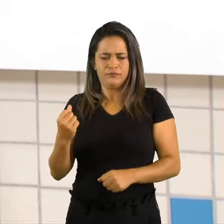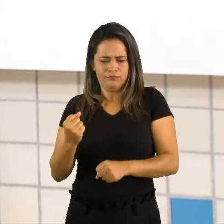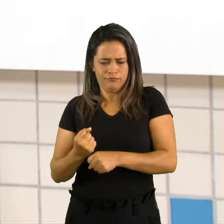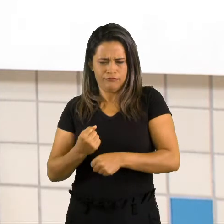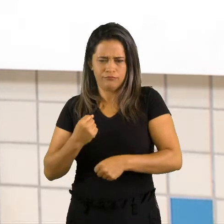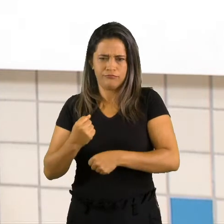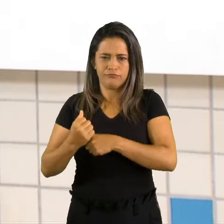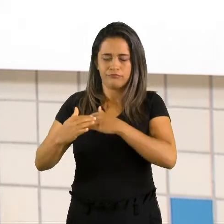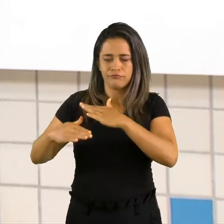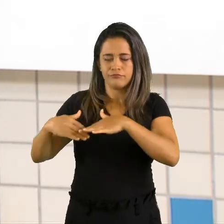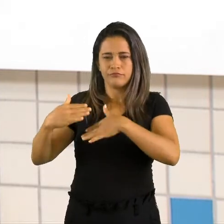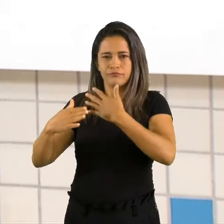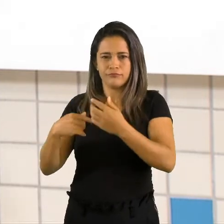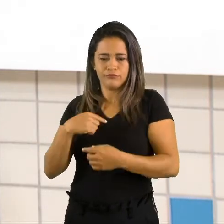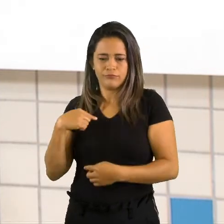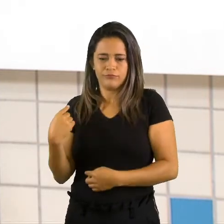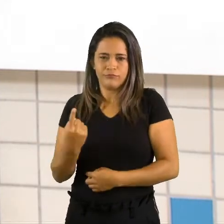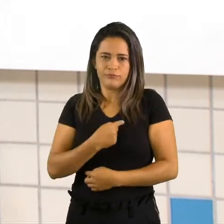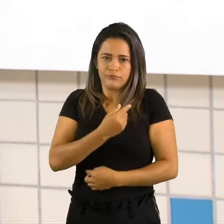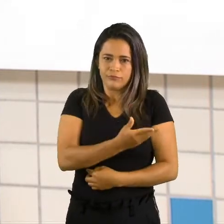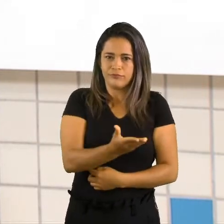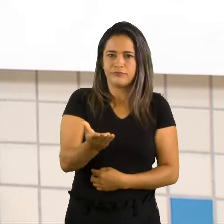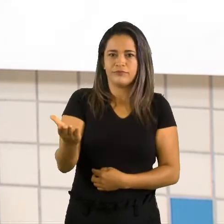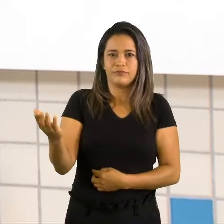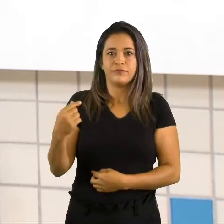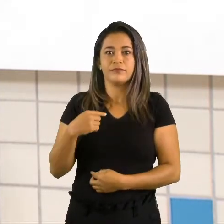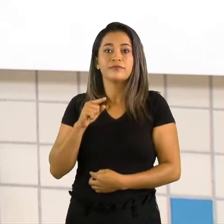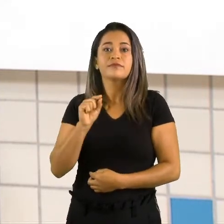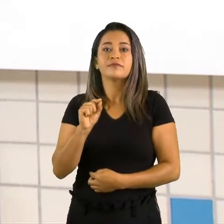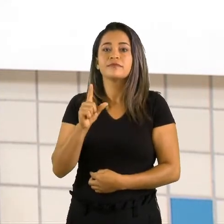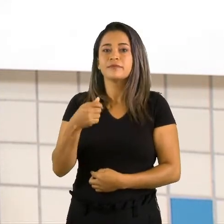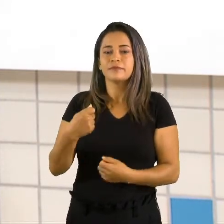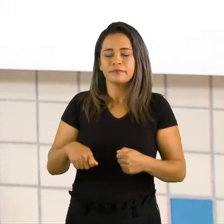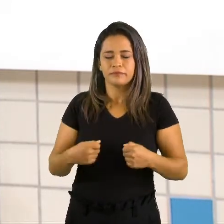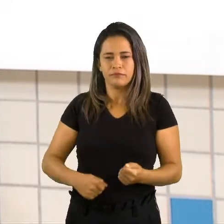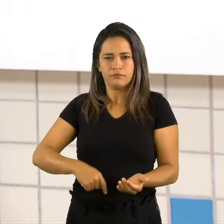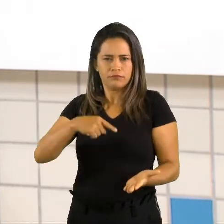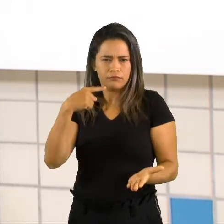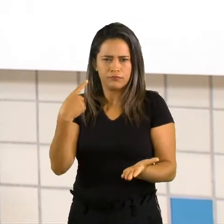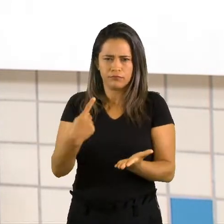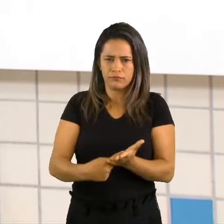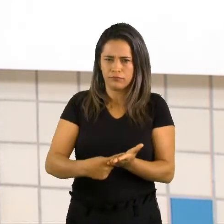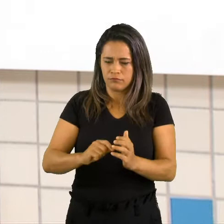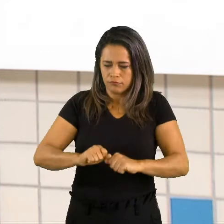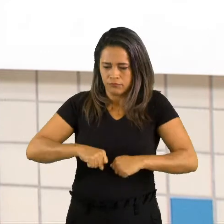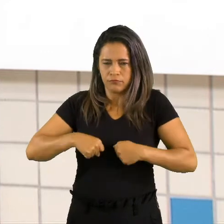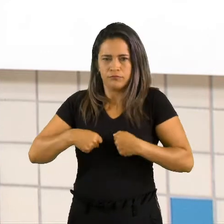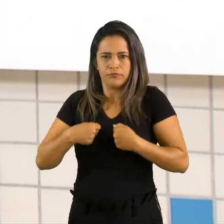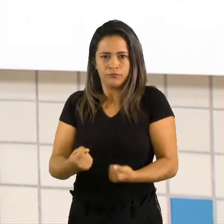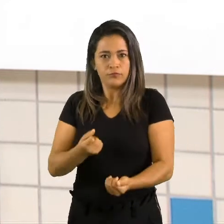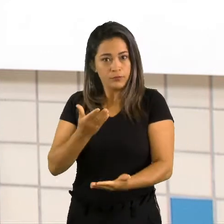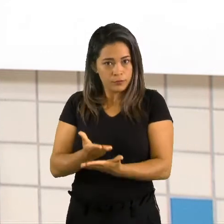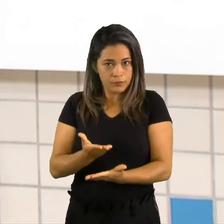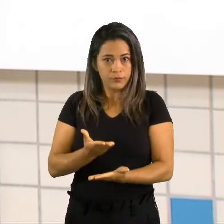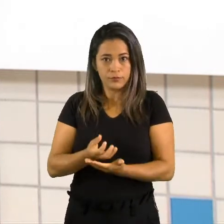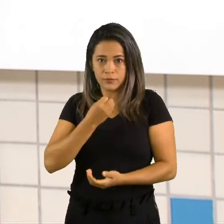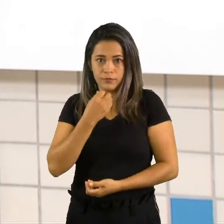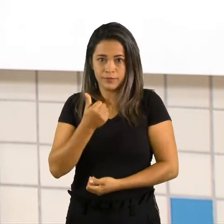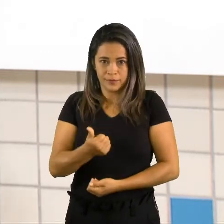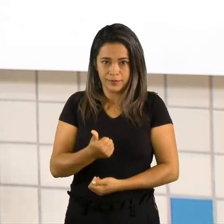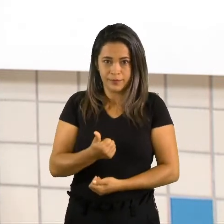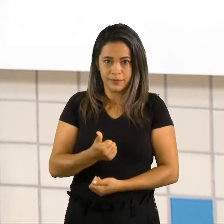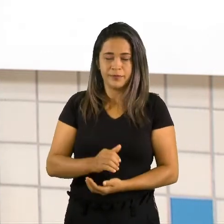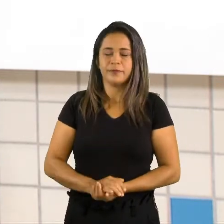juntos, nós, vocês. Então, vocês têm que ter o quê? Compromisso, dedicação no estudo de vocês, tá bom,